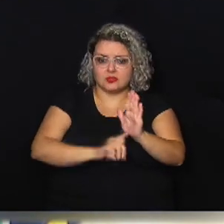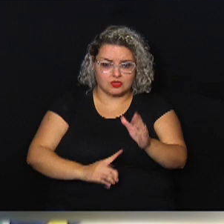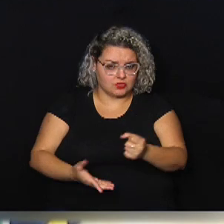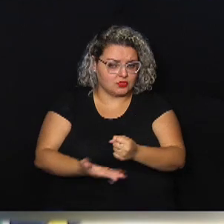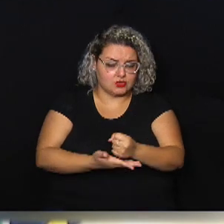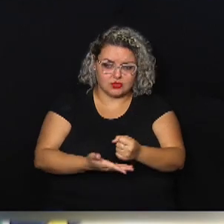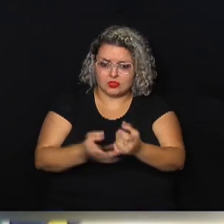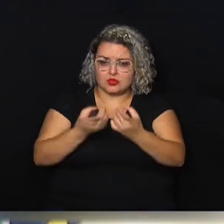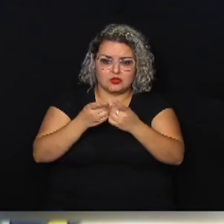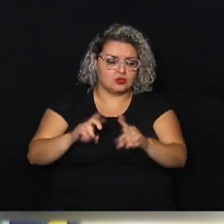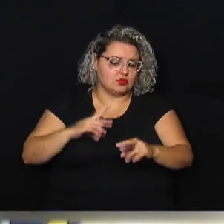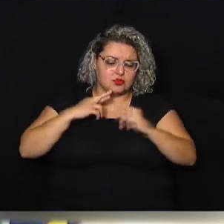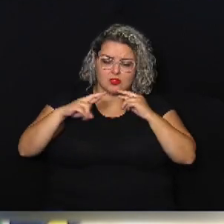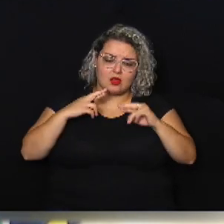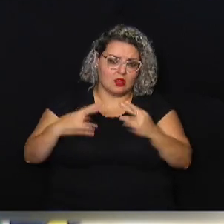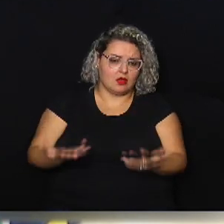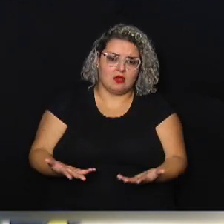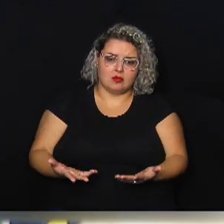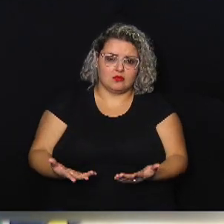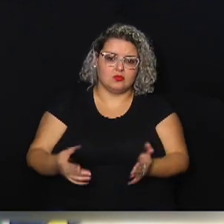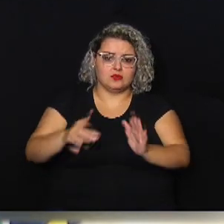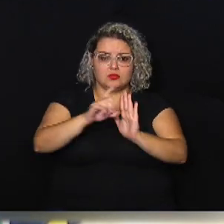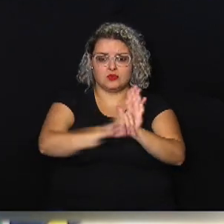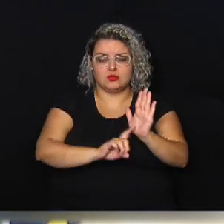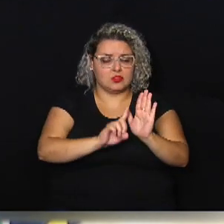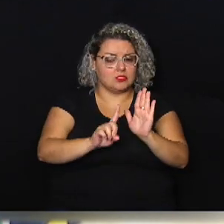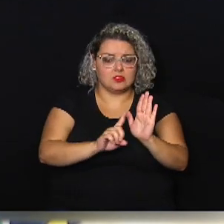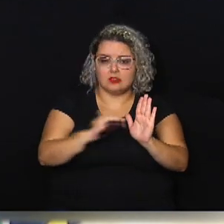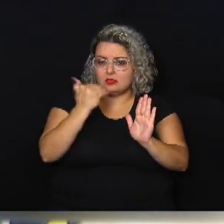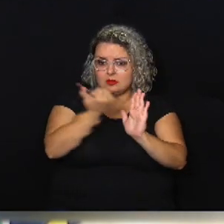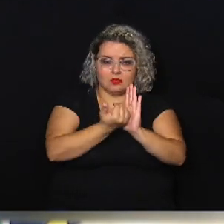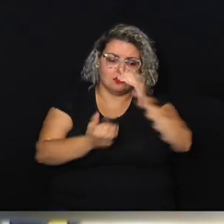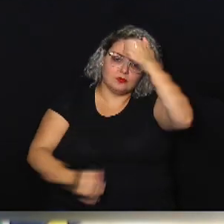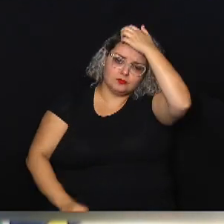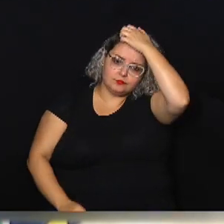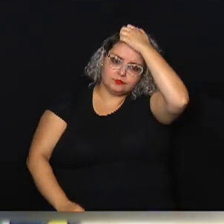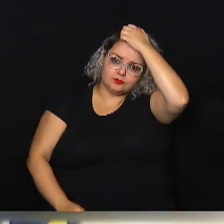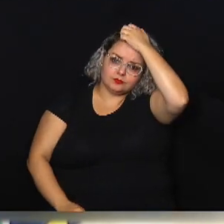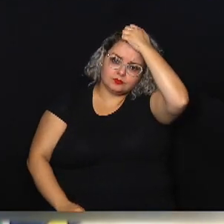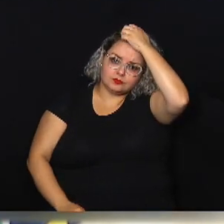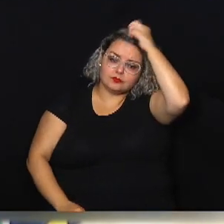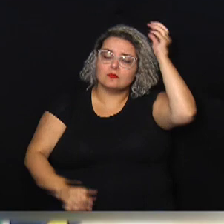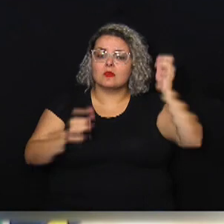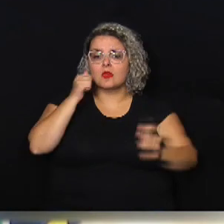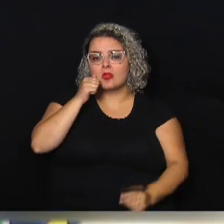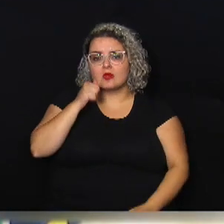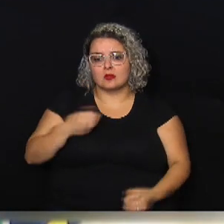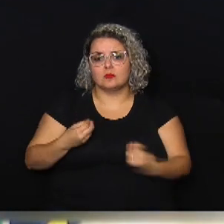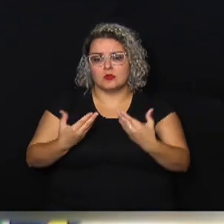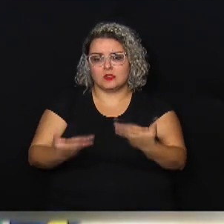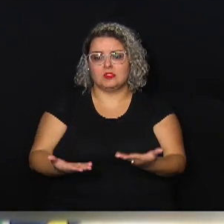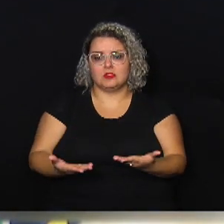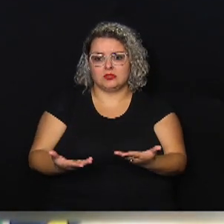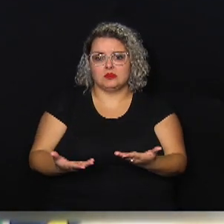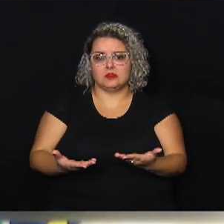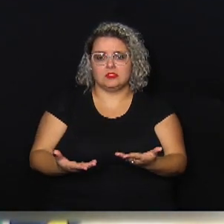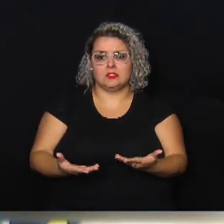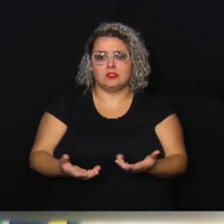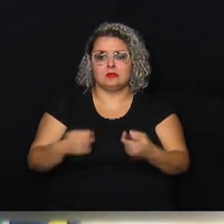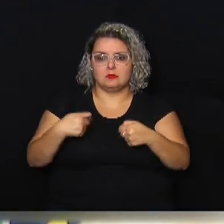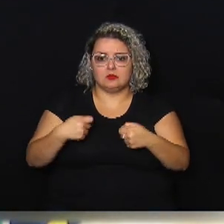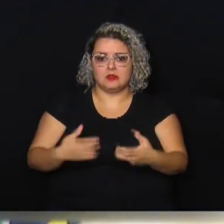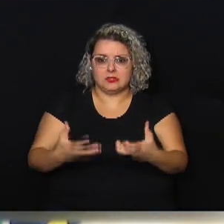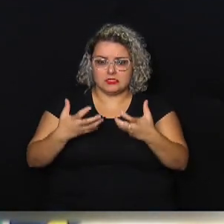de reclamar dos direitos, mas essas mulheres reivindicaram que aquilo fosse considerado direito,